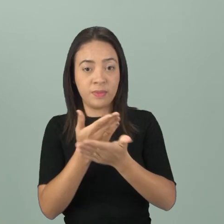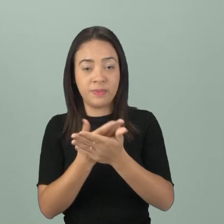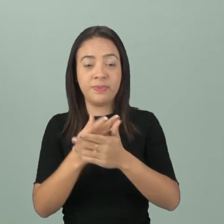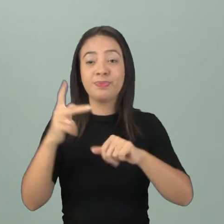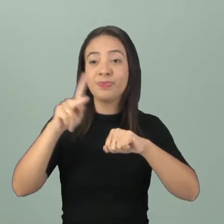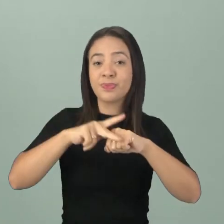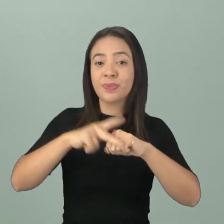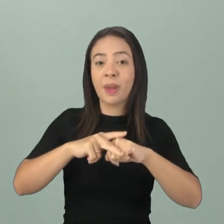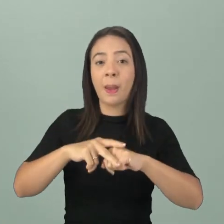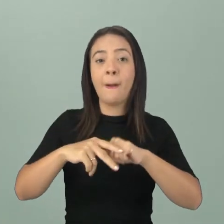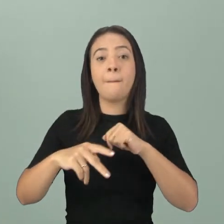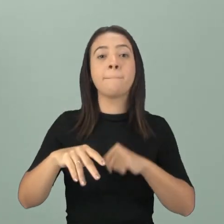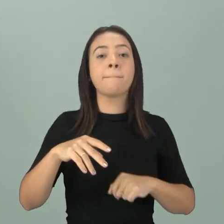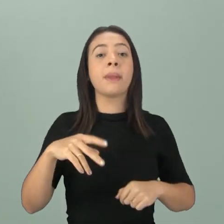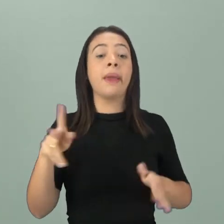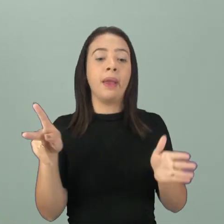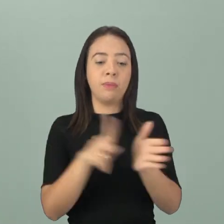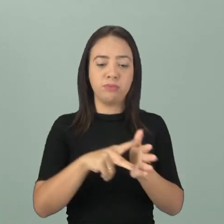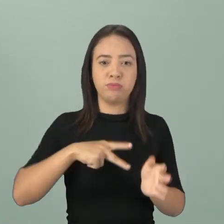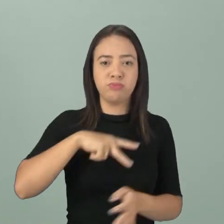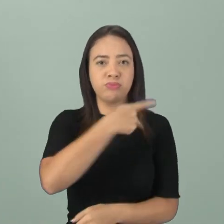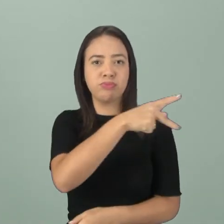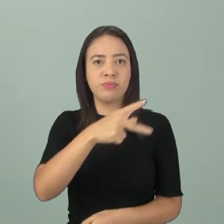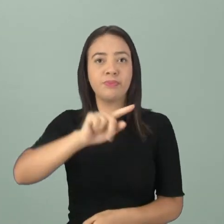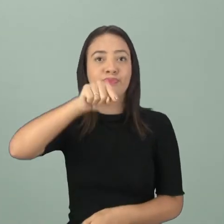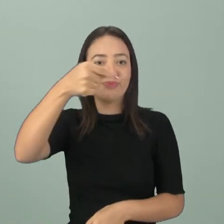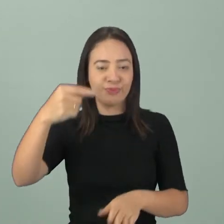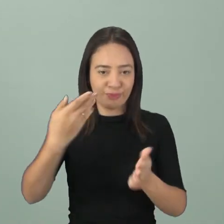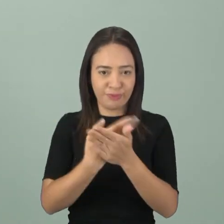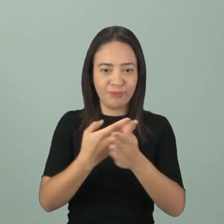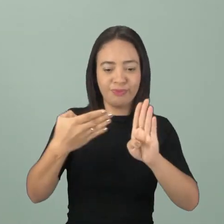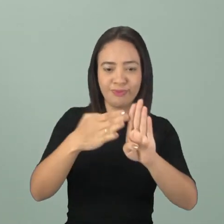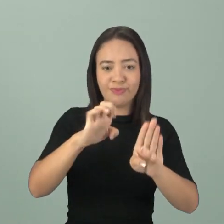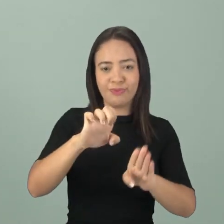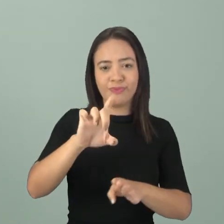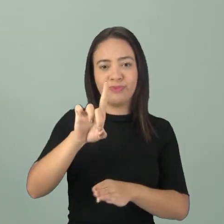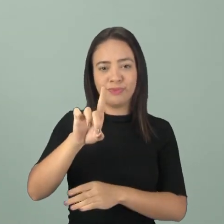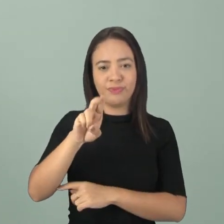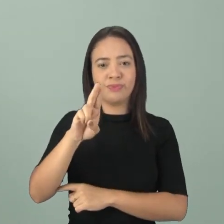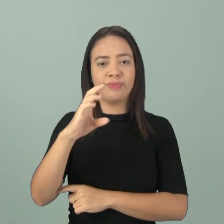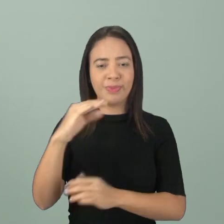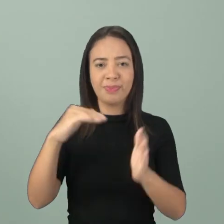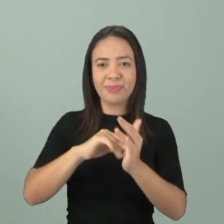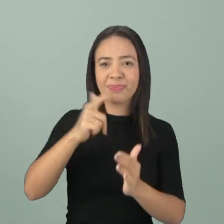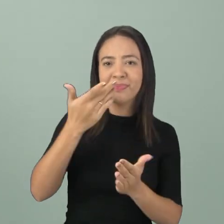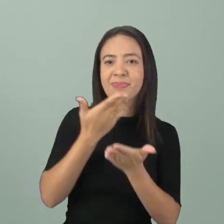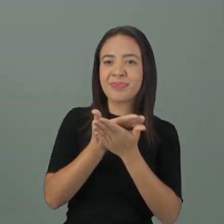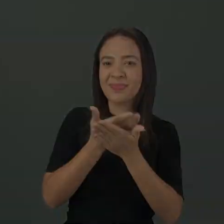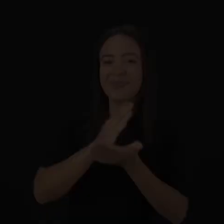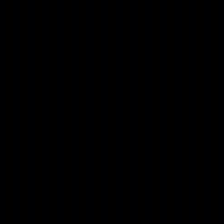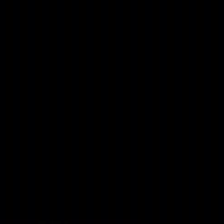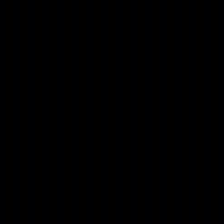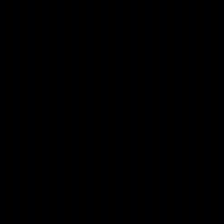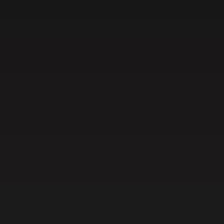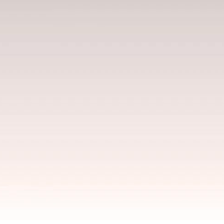estuda pronomes possessivos. Então, para qualquer outra aula, é só acessar a plataforma Eduque e até a próxima.